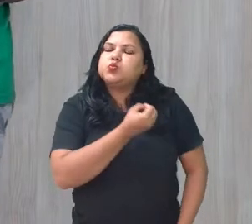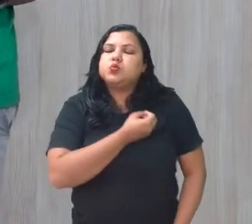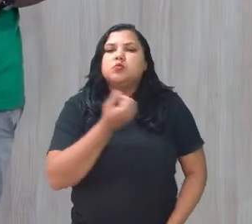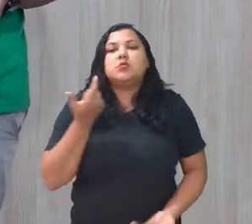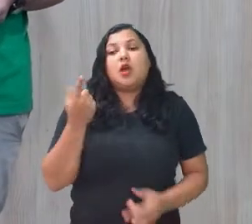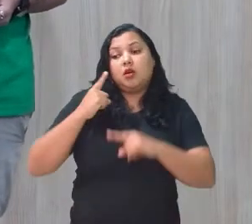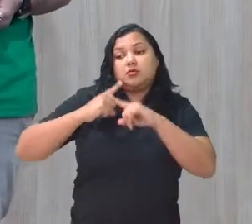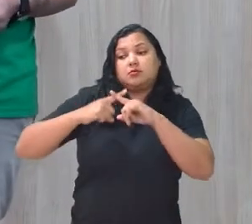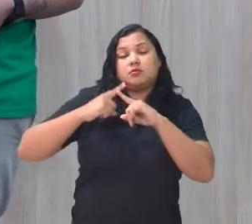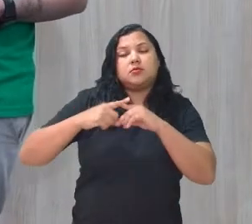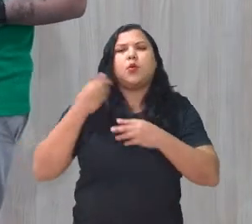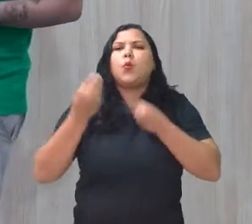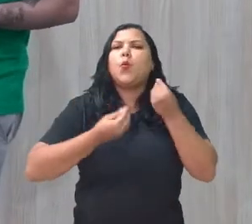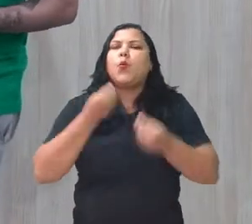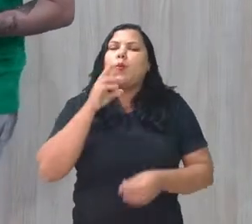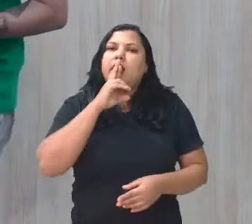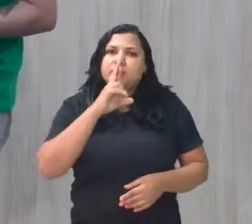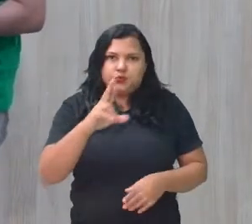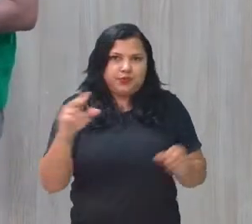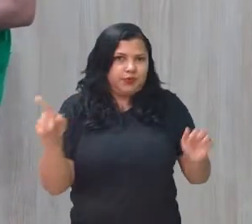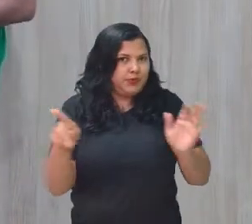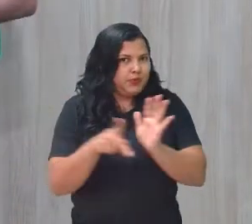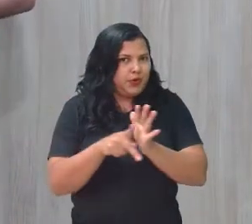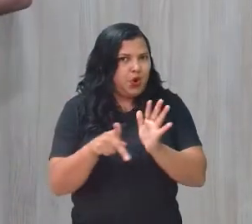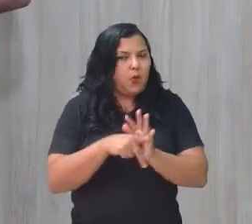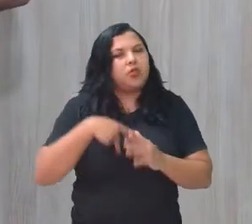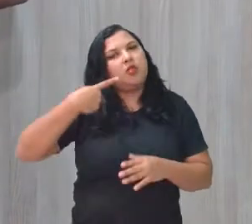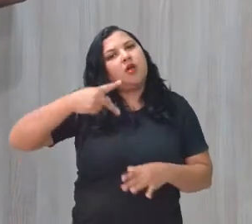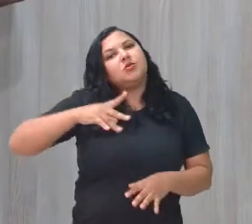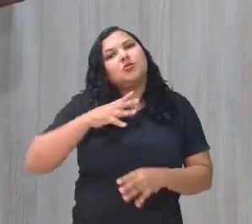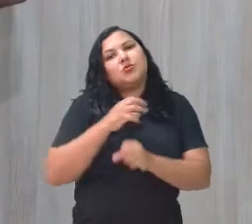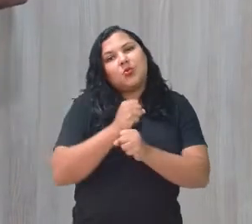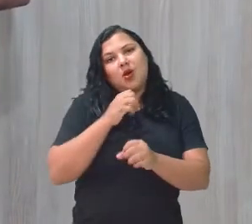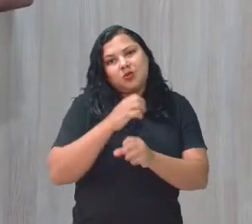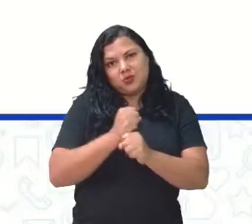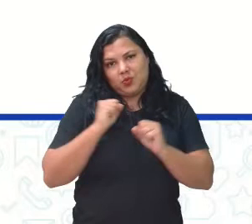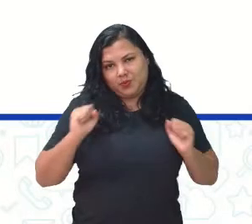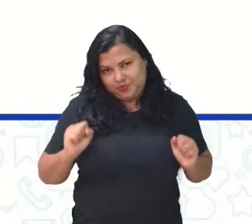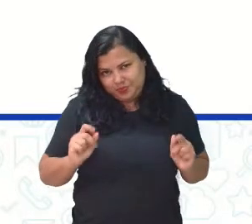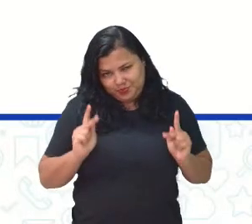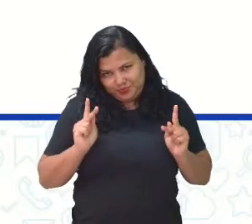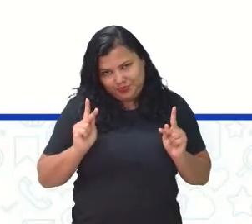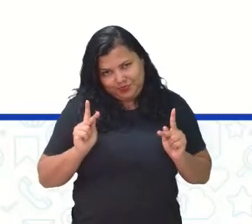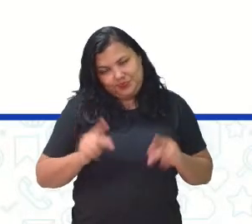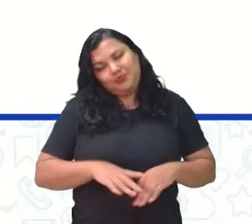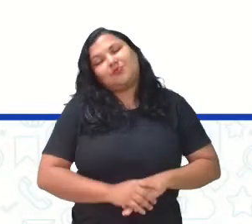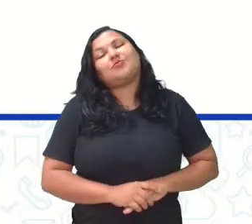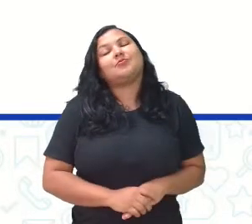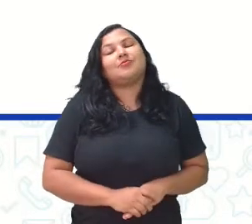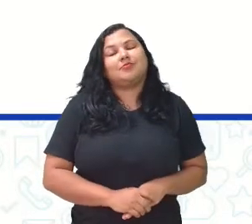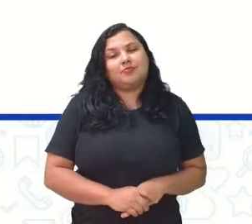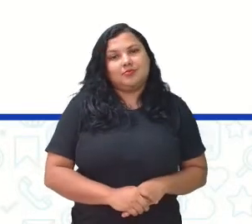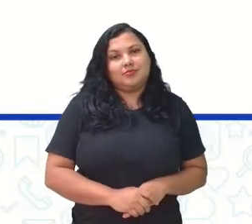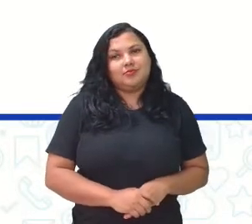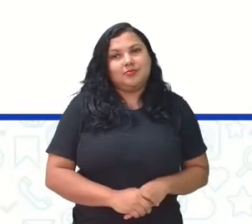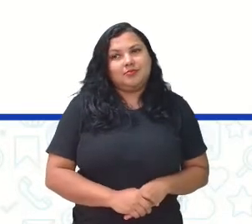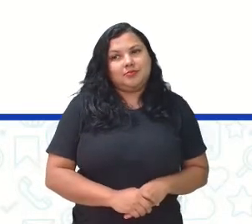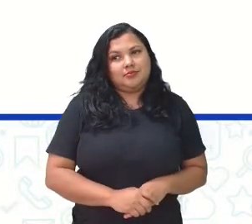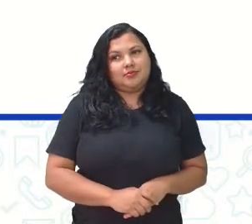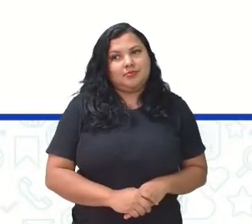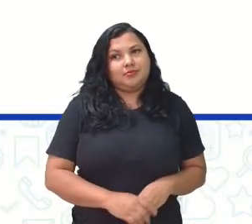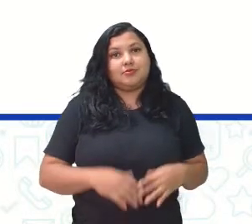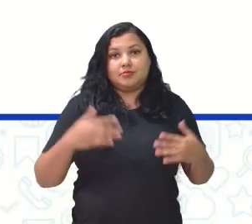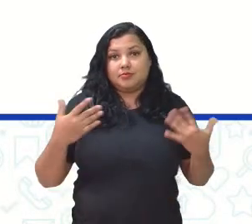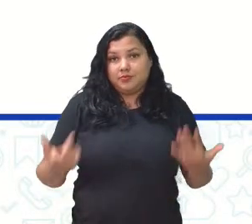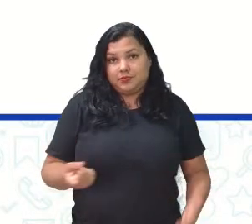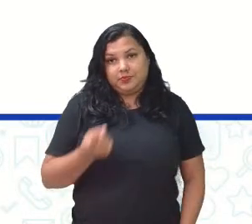multiplicação ser justamente o resultado da sua, no caso da sua porcentagem, tá certo?